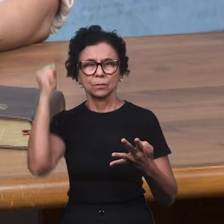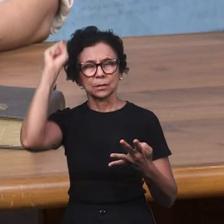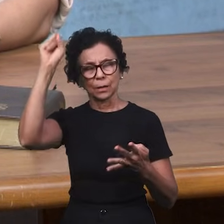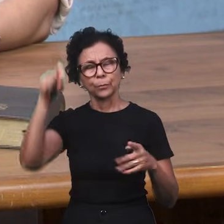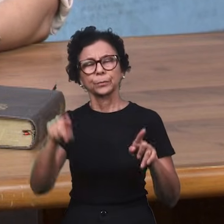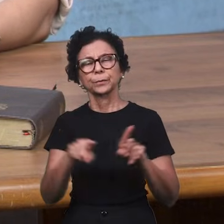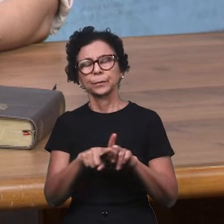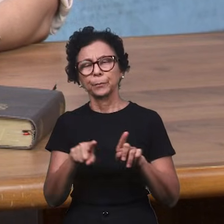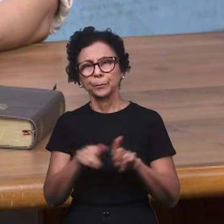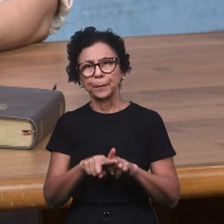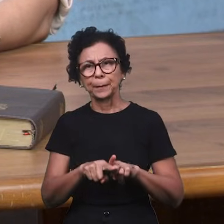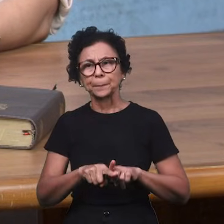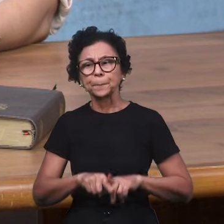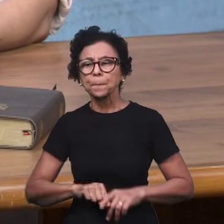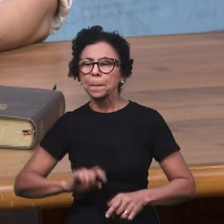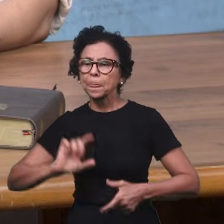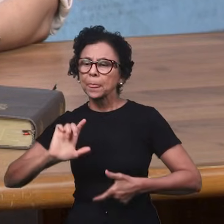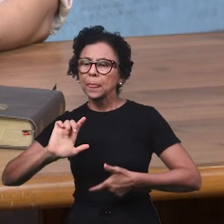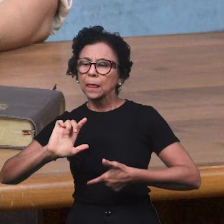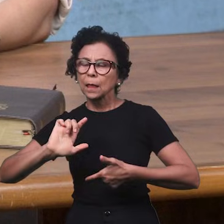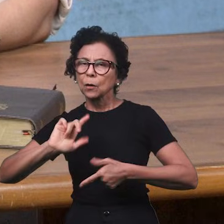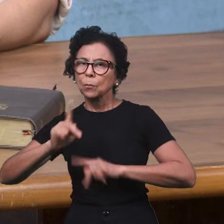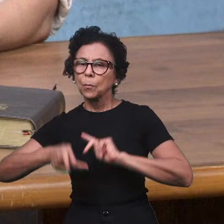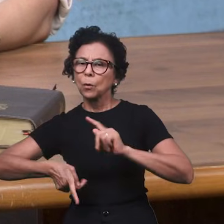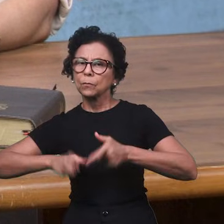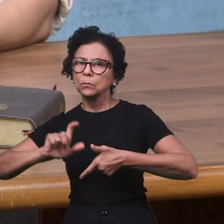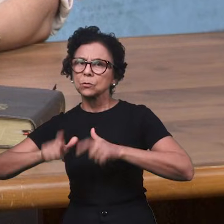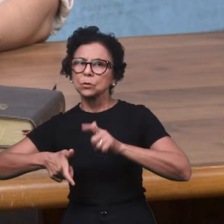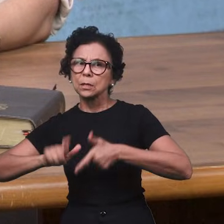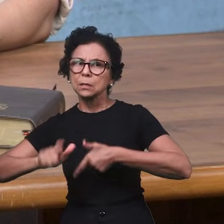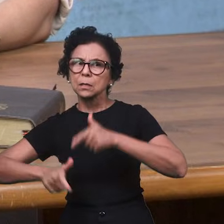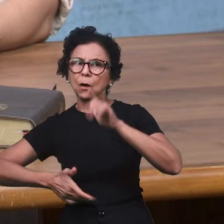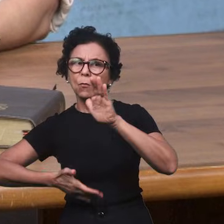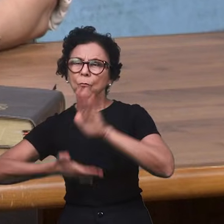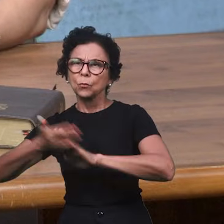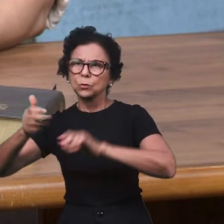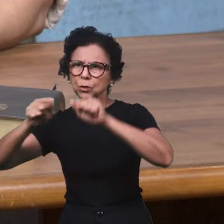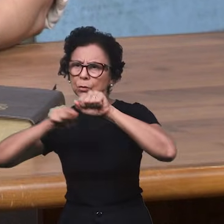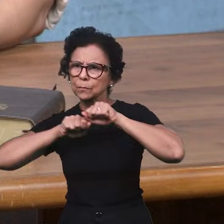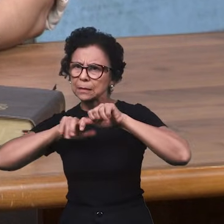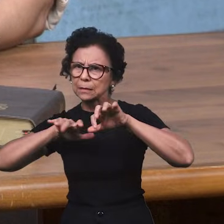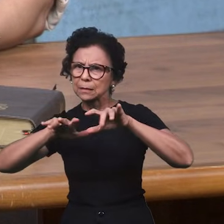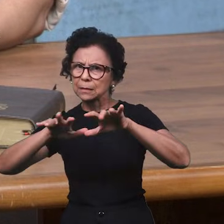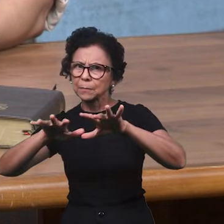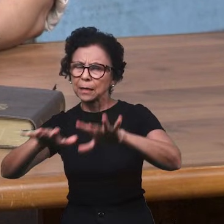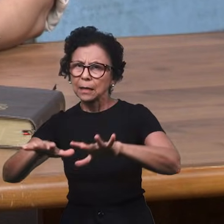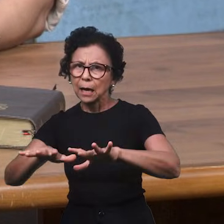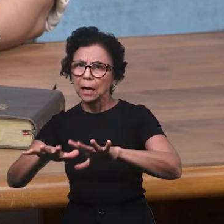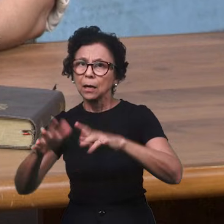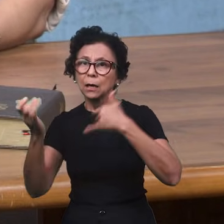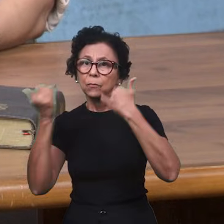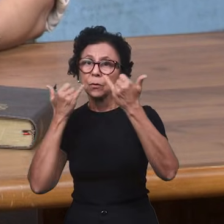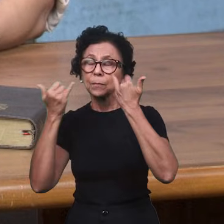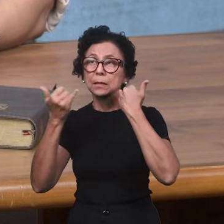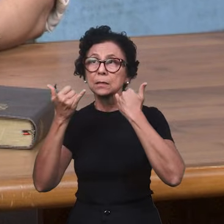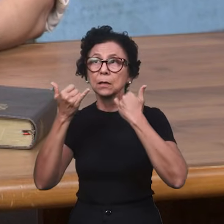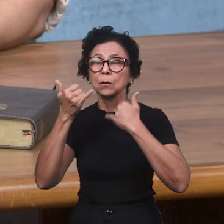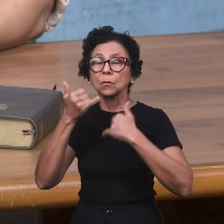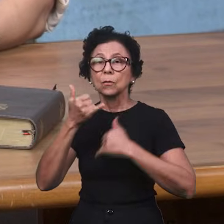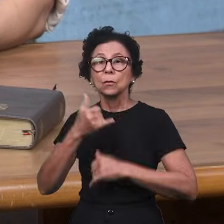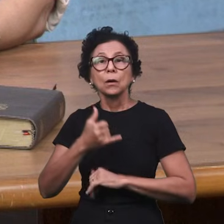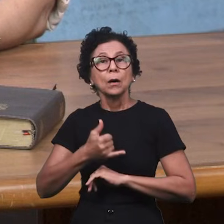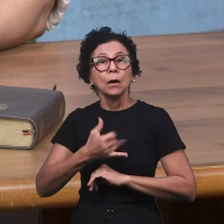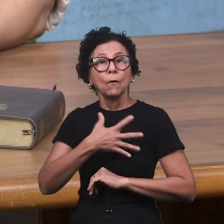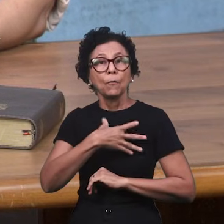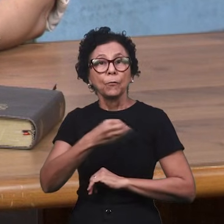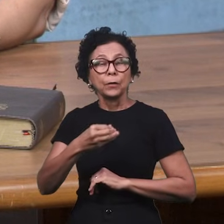de Israel que estavam no vale, que haviam fugido e que Saul e seus filhos eram mortos, deixaram